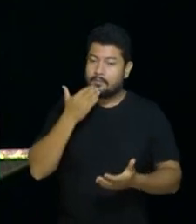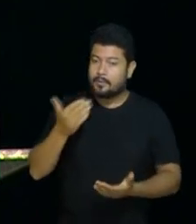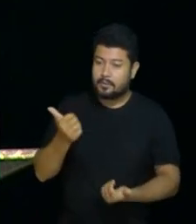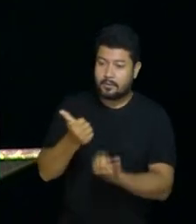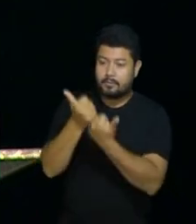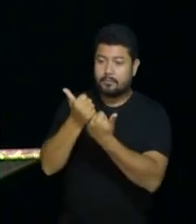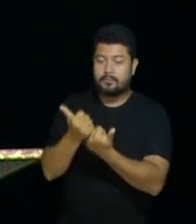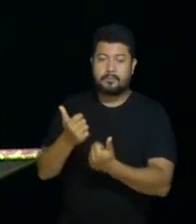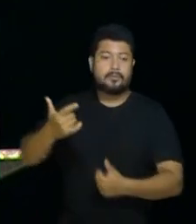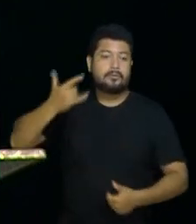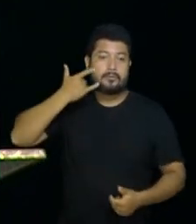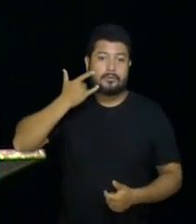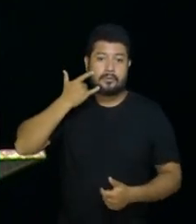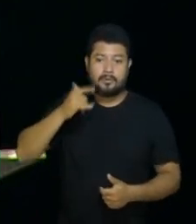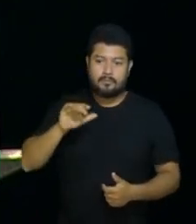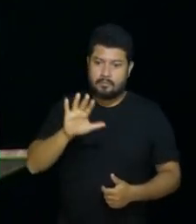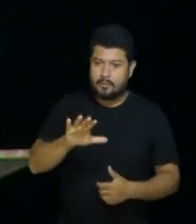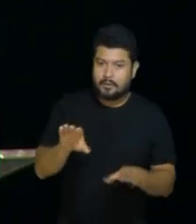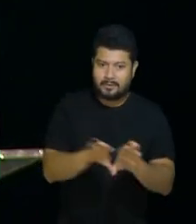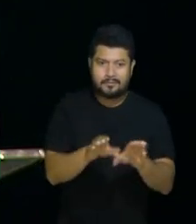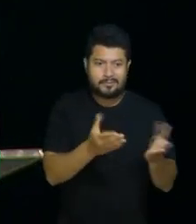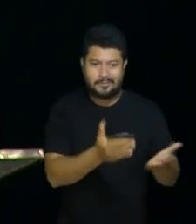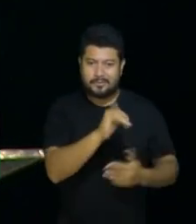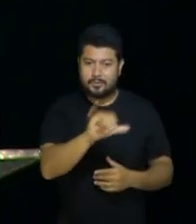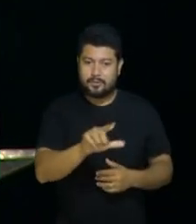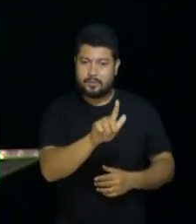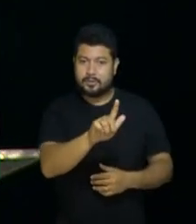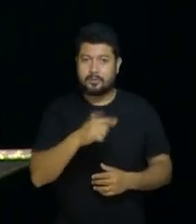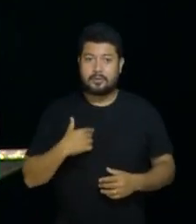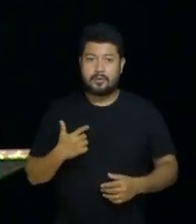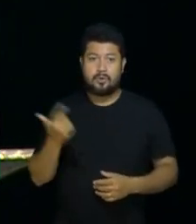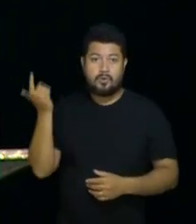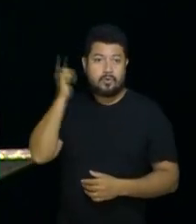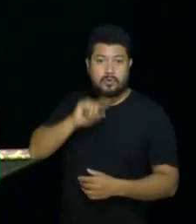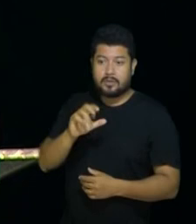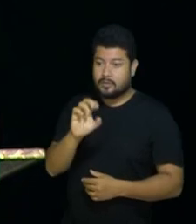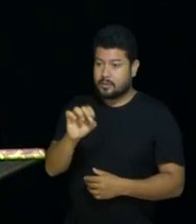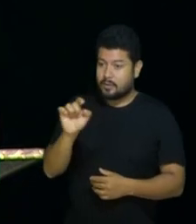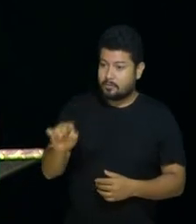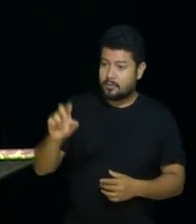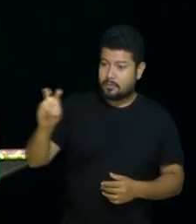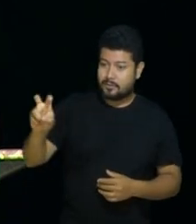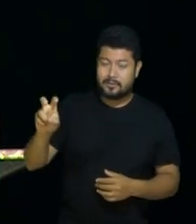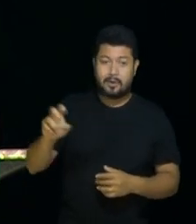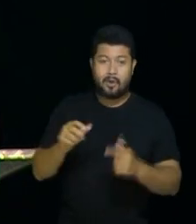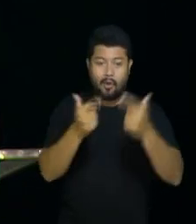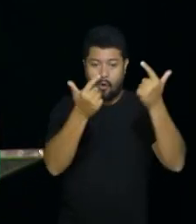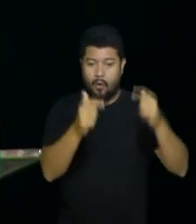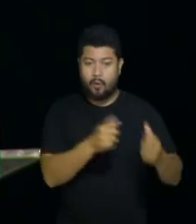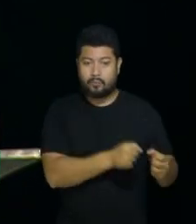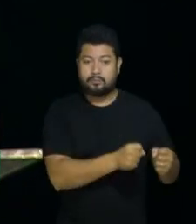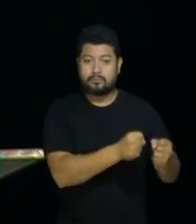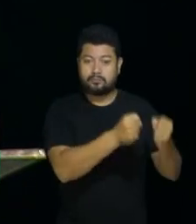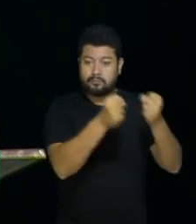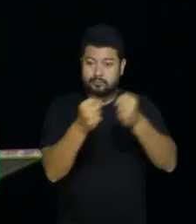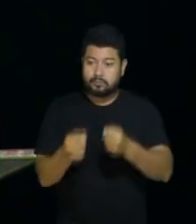Júlio, para que nós consigamos atingir o 0,5% com os outros poderes. Que o Poder